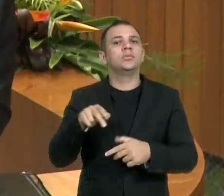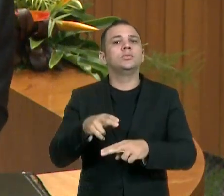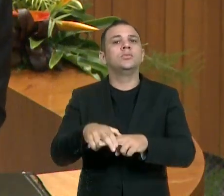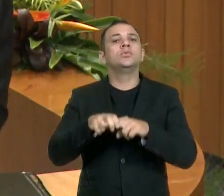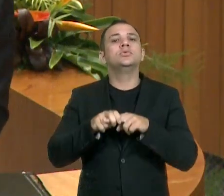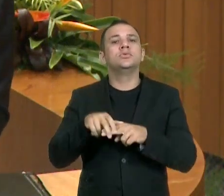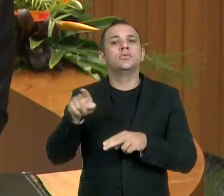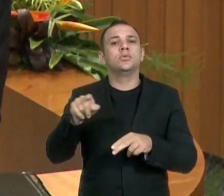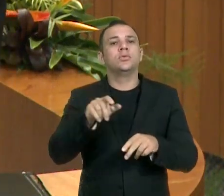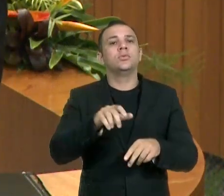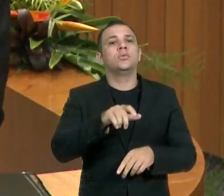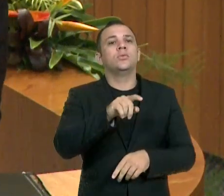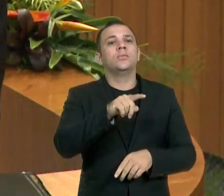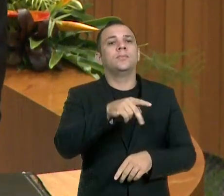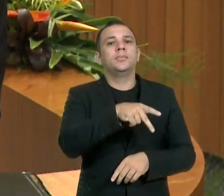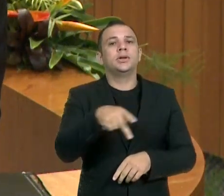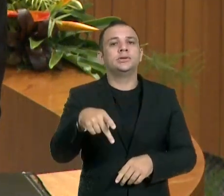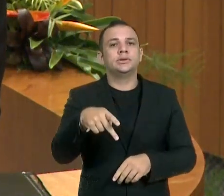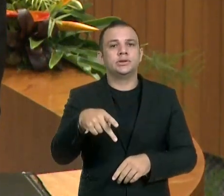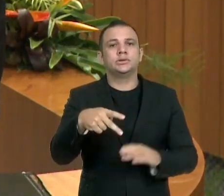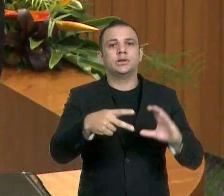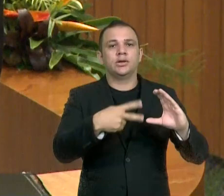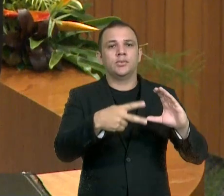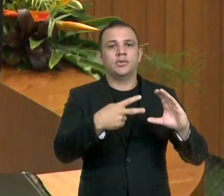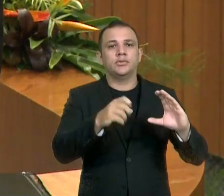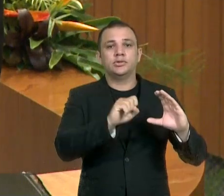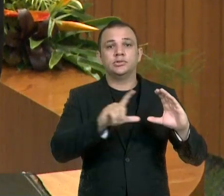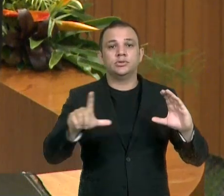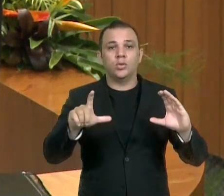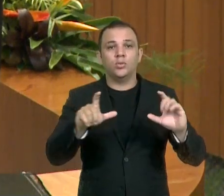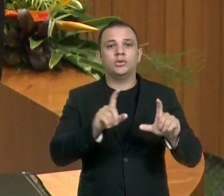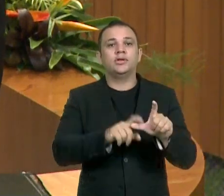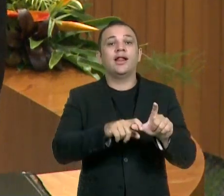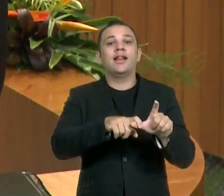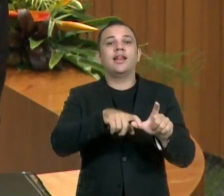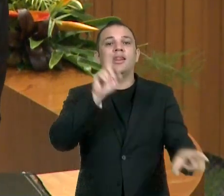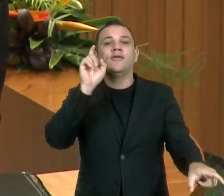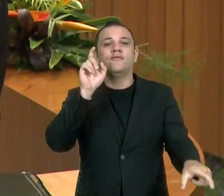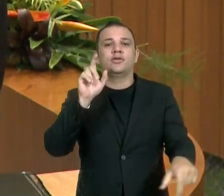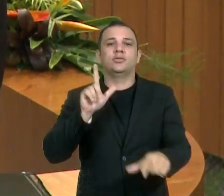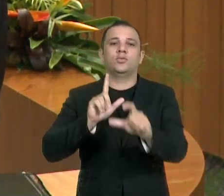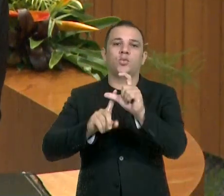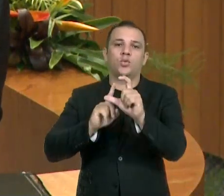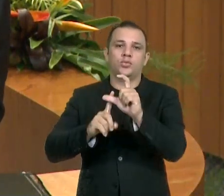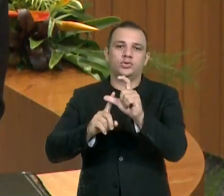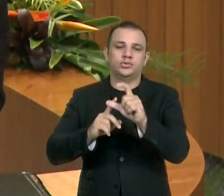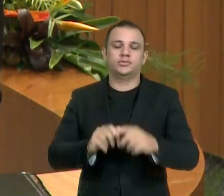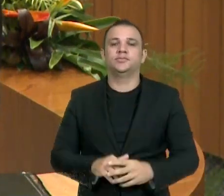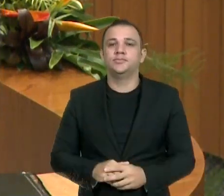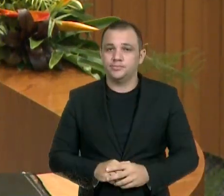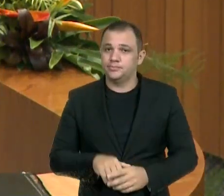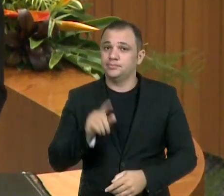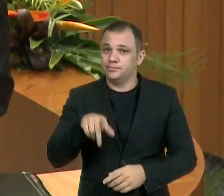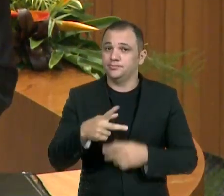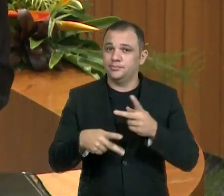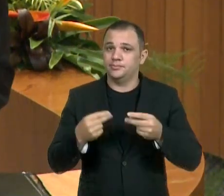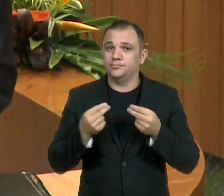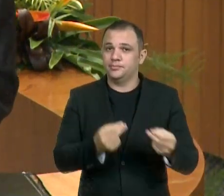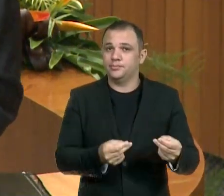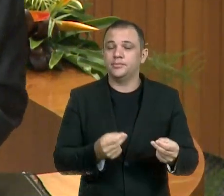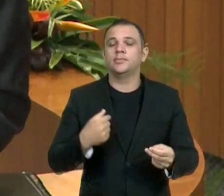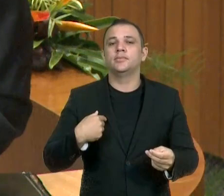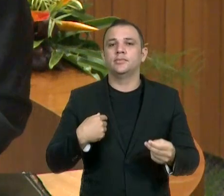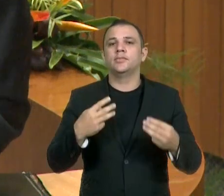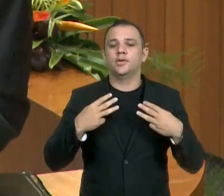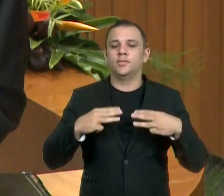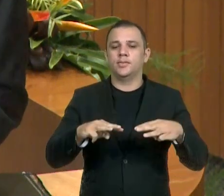da Câmara de São Luís do comunismo. Isso aí é um grande presente. Mandei, inclusive, uma moção para